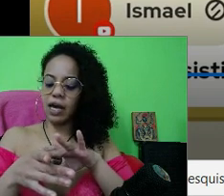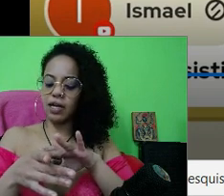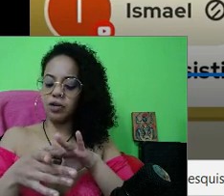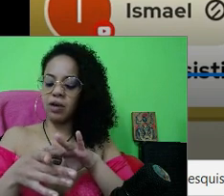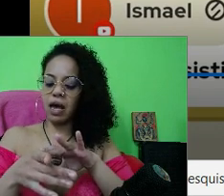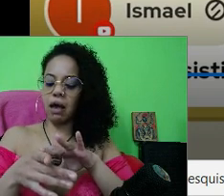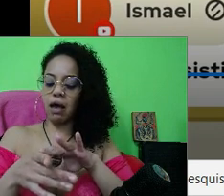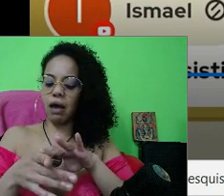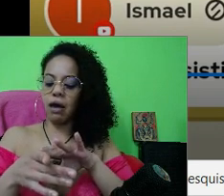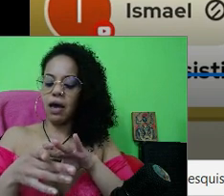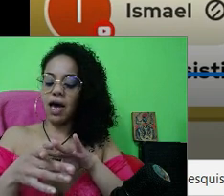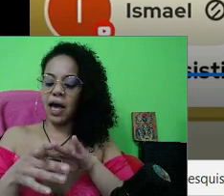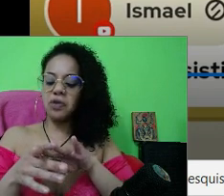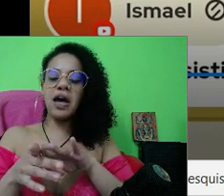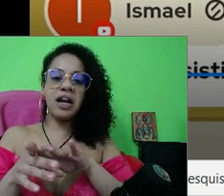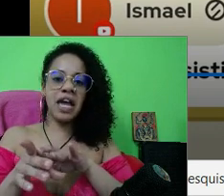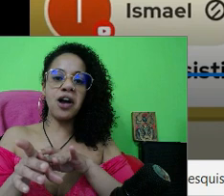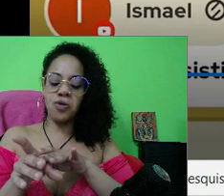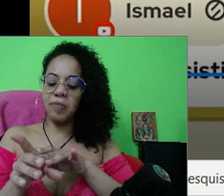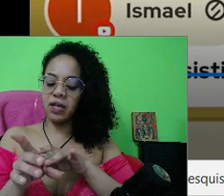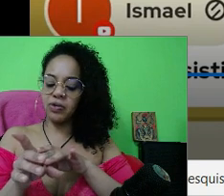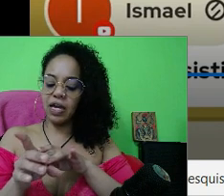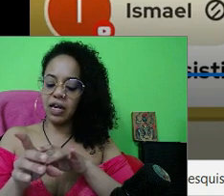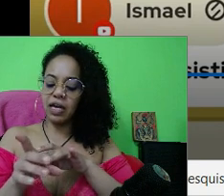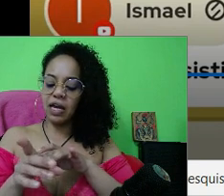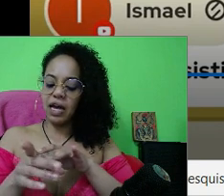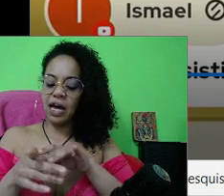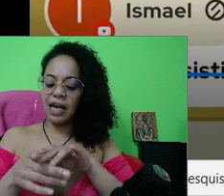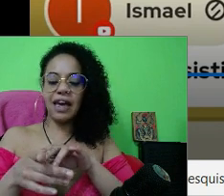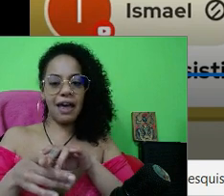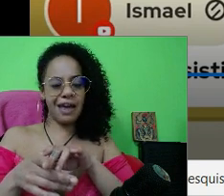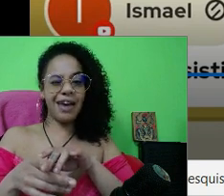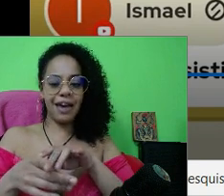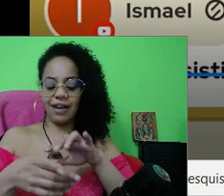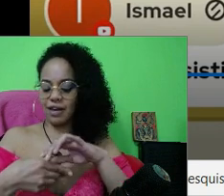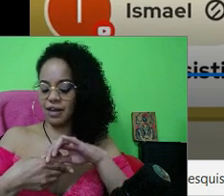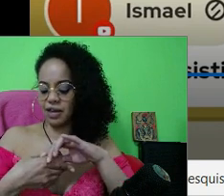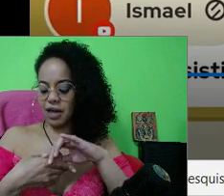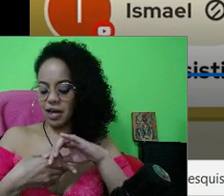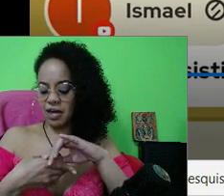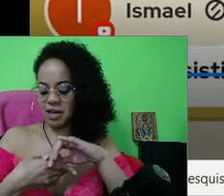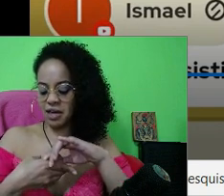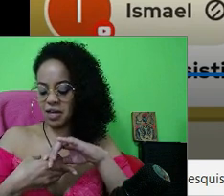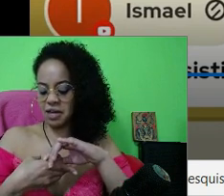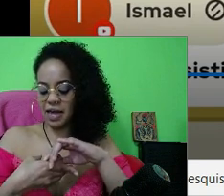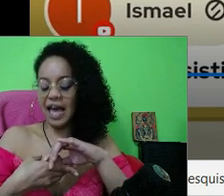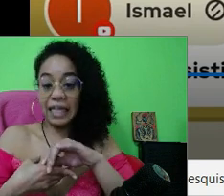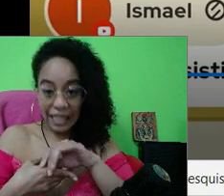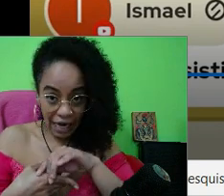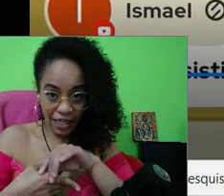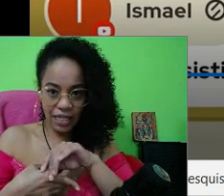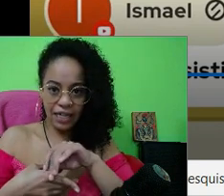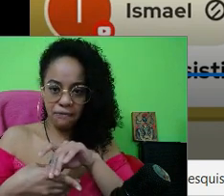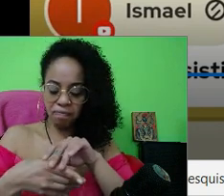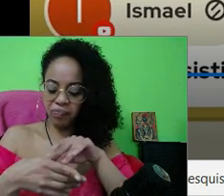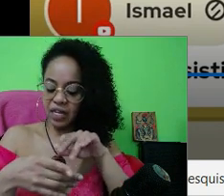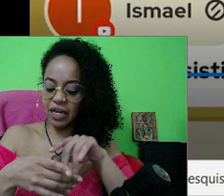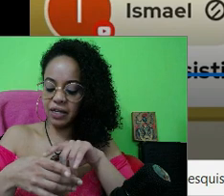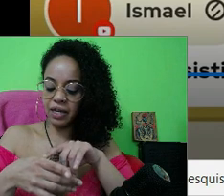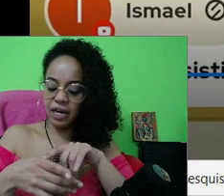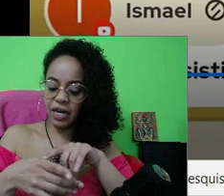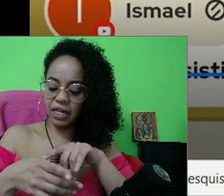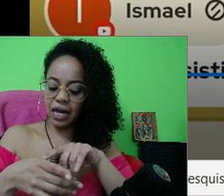aí não é aí não é nem argumento né Aí é ataque